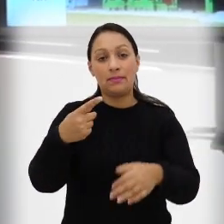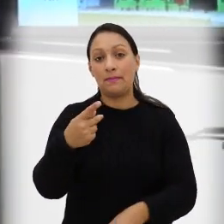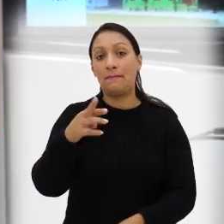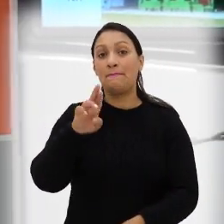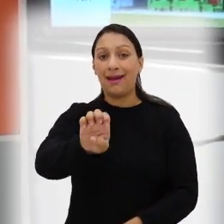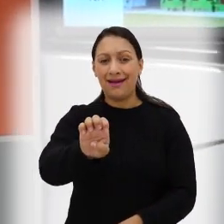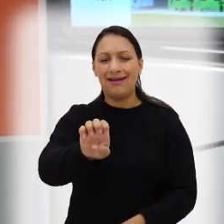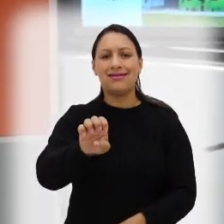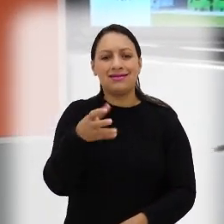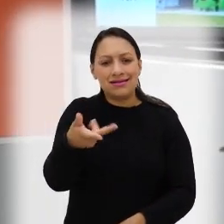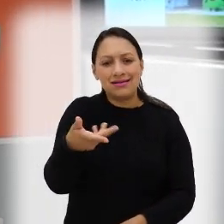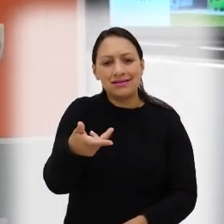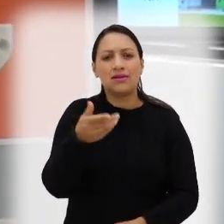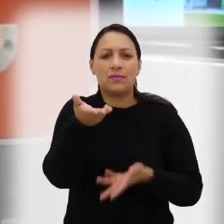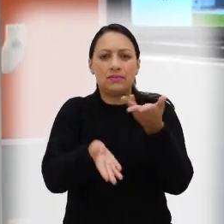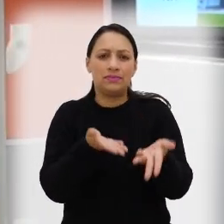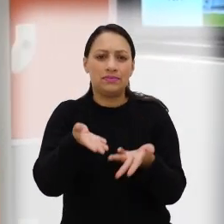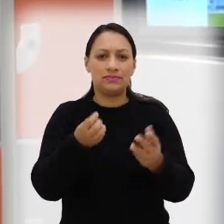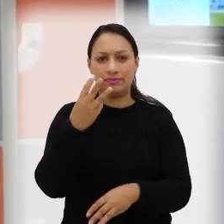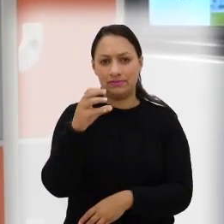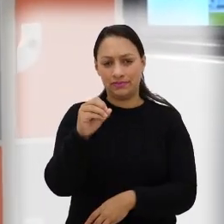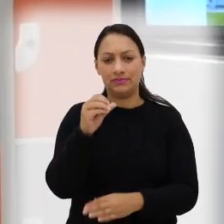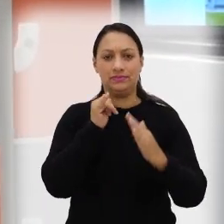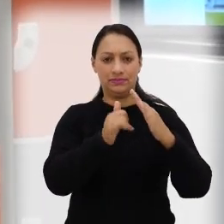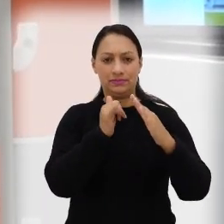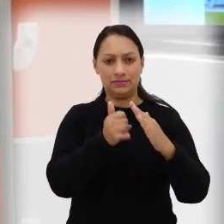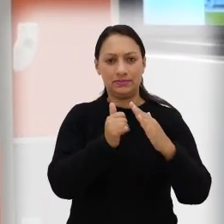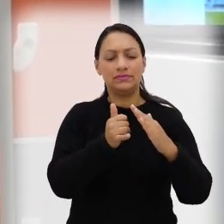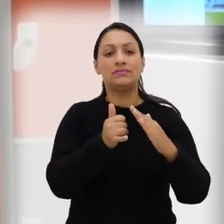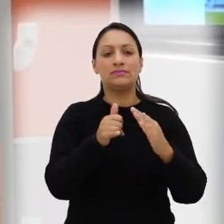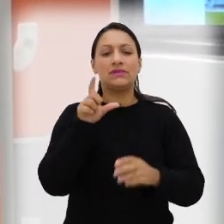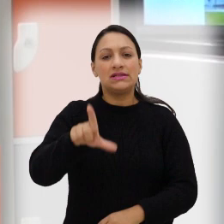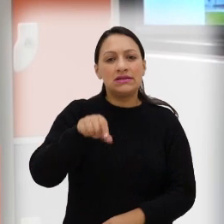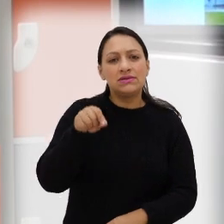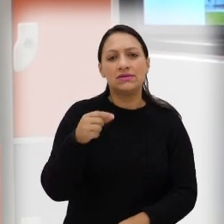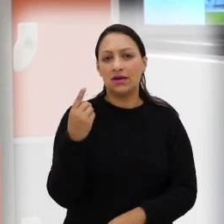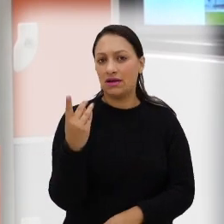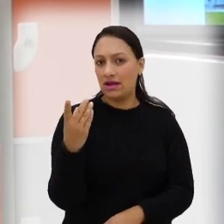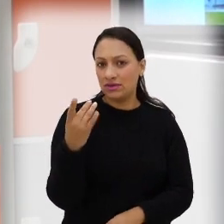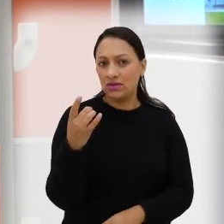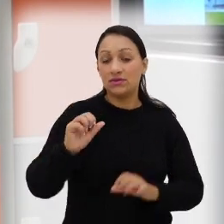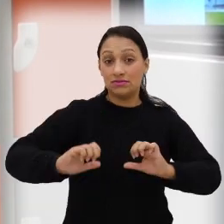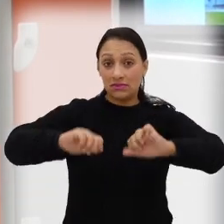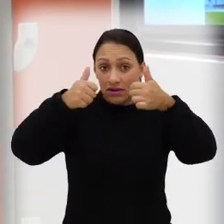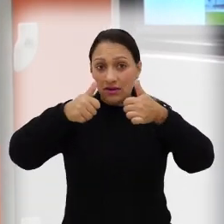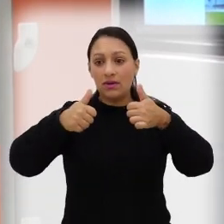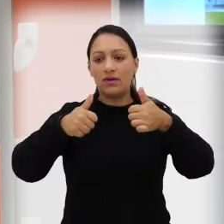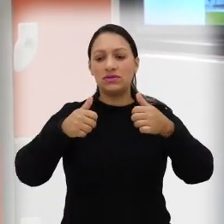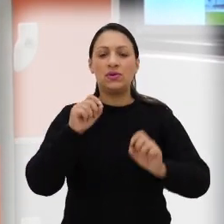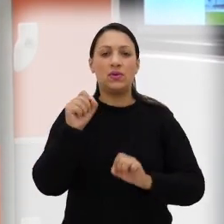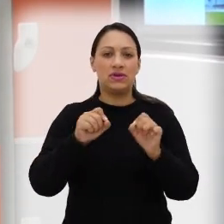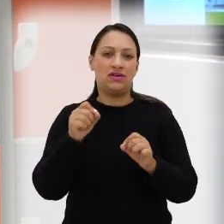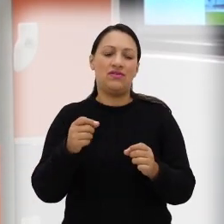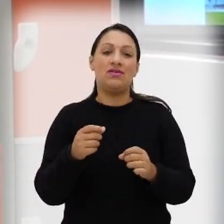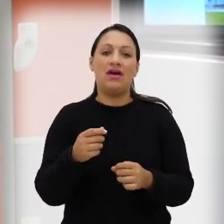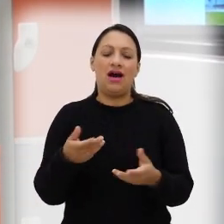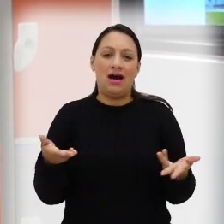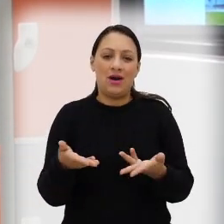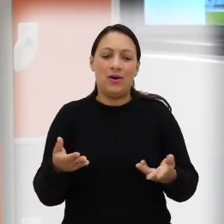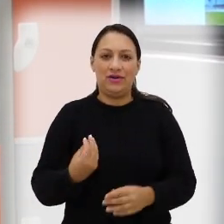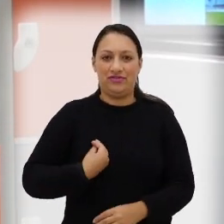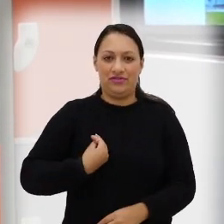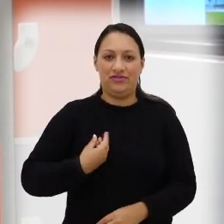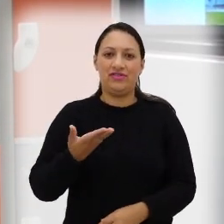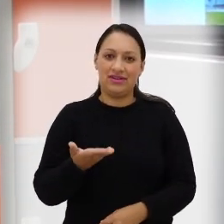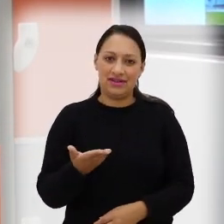pré-aceleração, que atendeu 30 startups e a gente selecionou as 14 melhores das 30 para estarem aqui hoje.